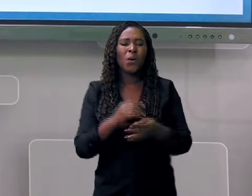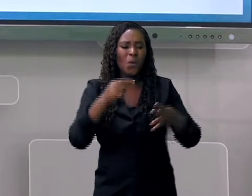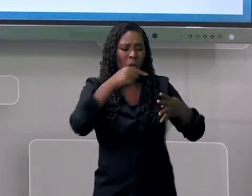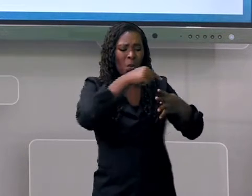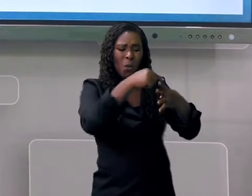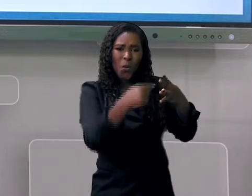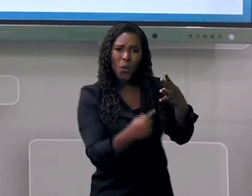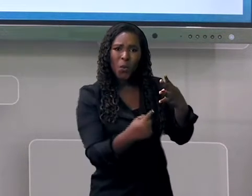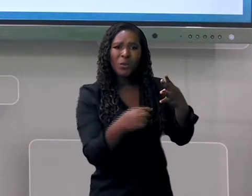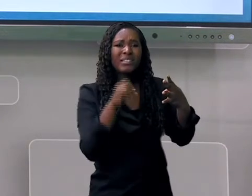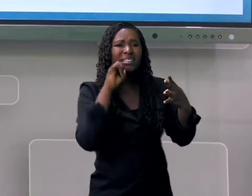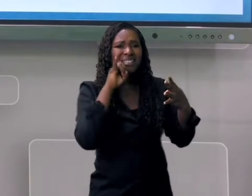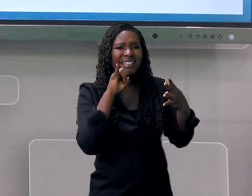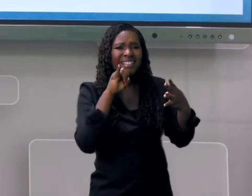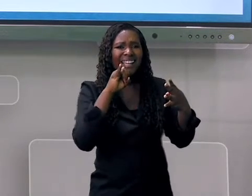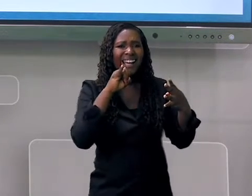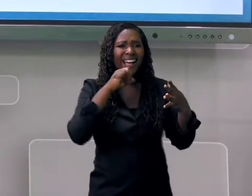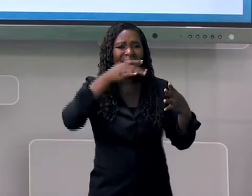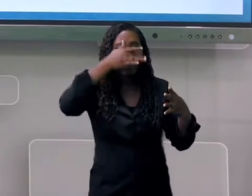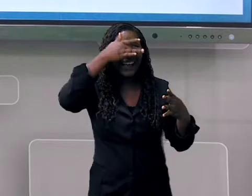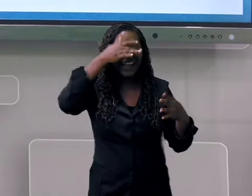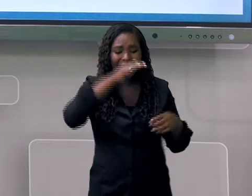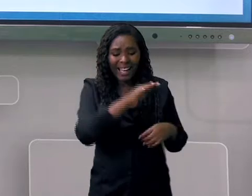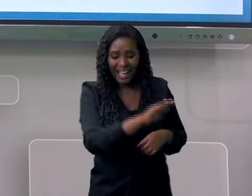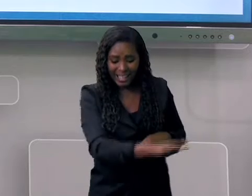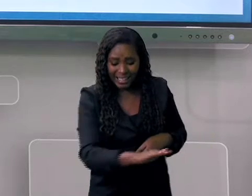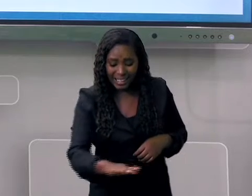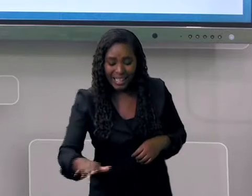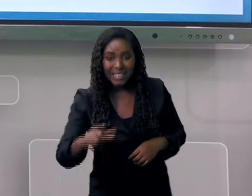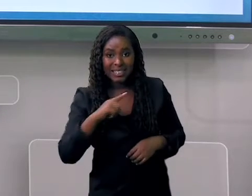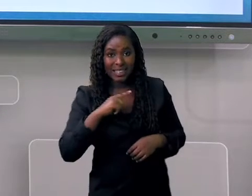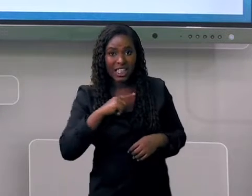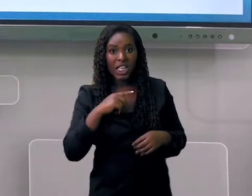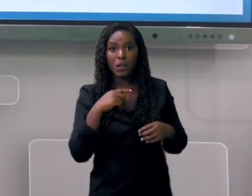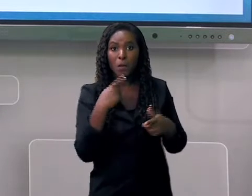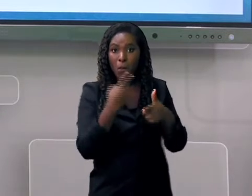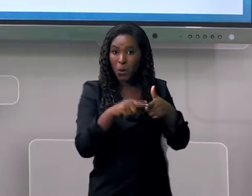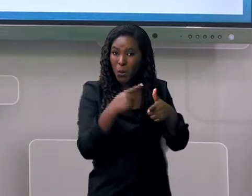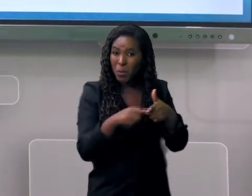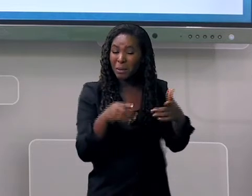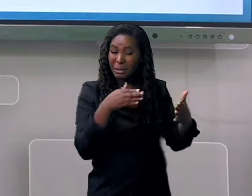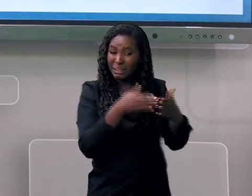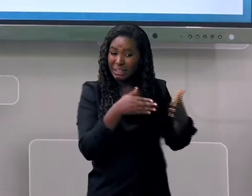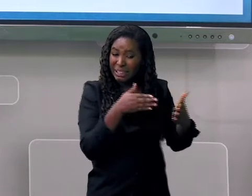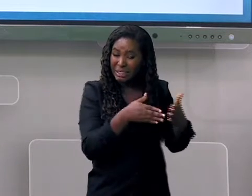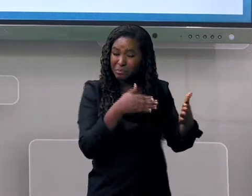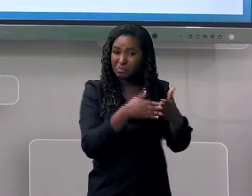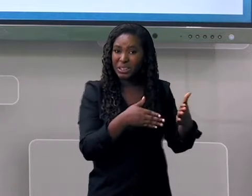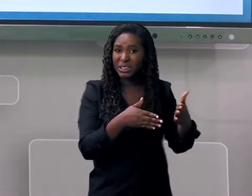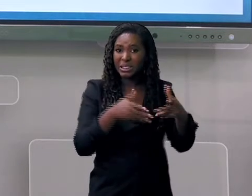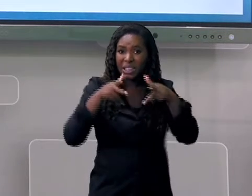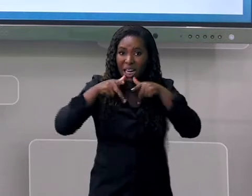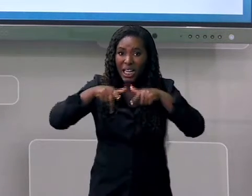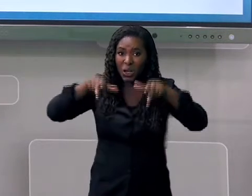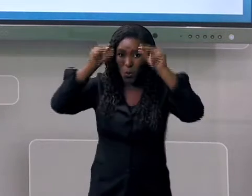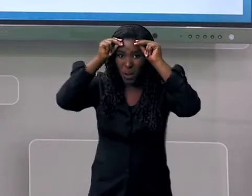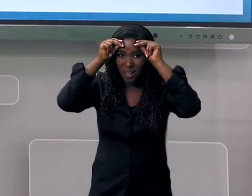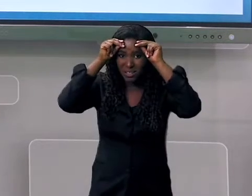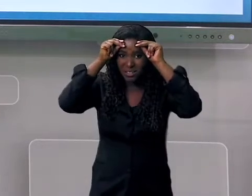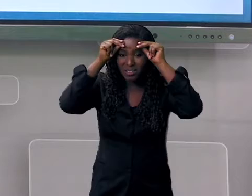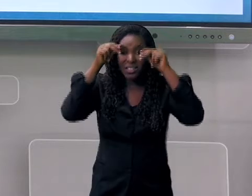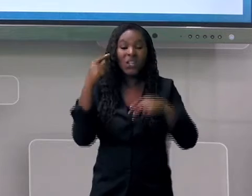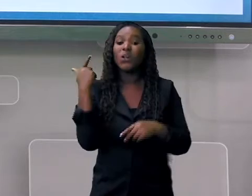de linguagem pode pronunciar palavras perfeitamente, mas não ser capaz de construir frases